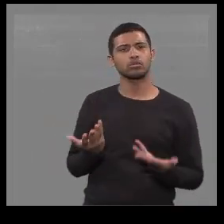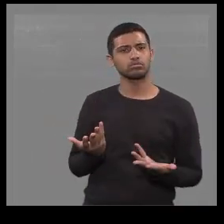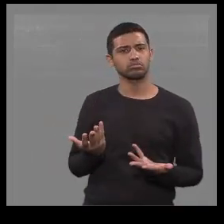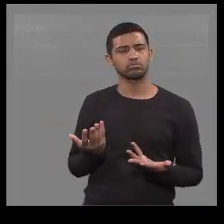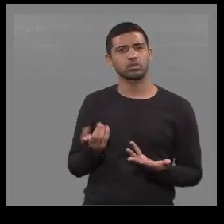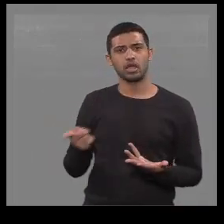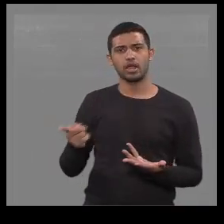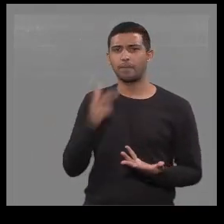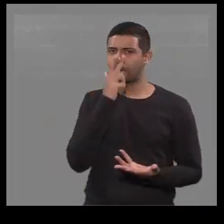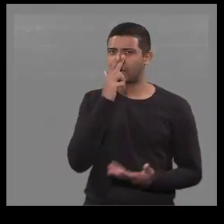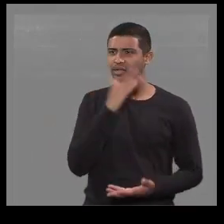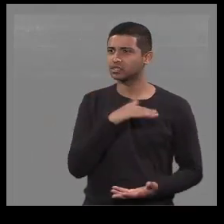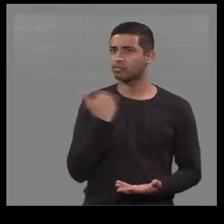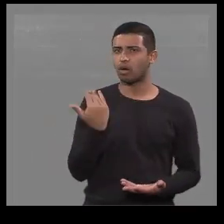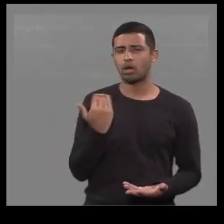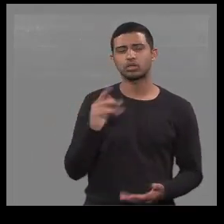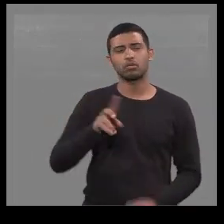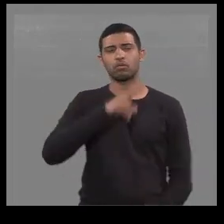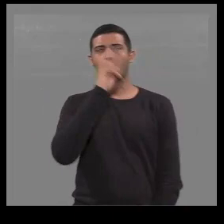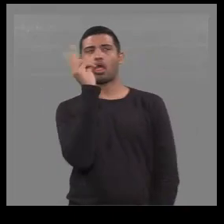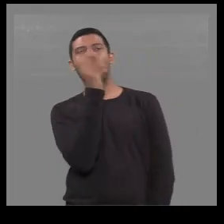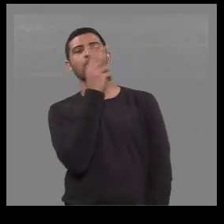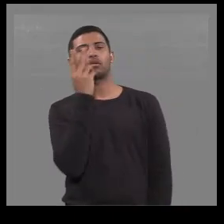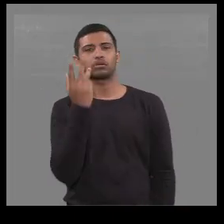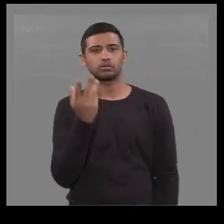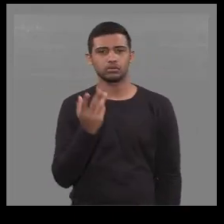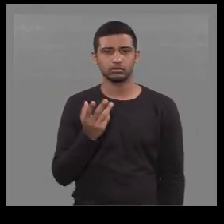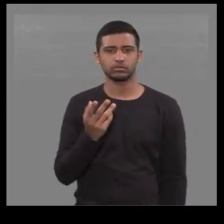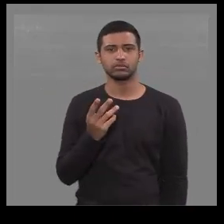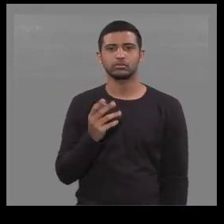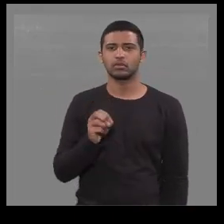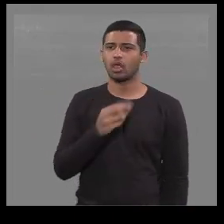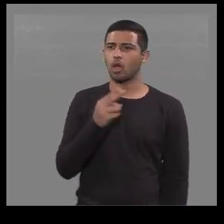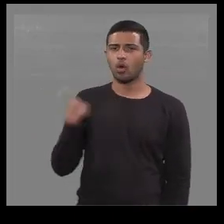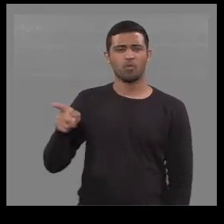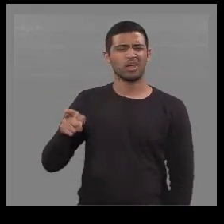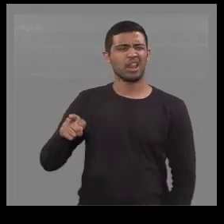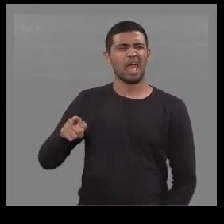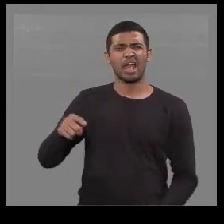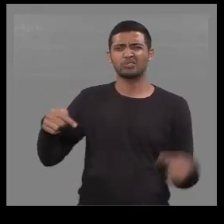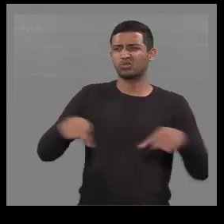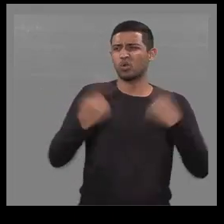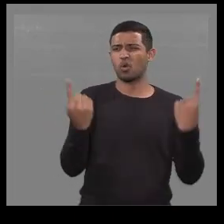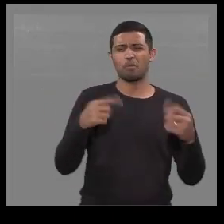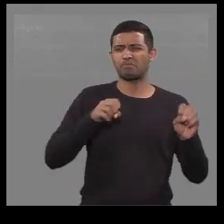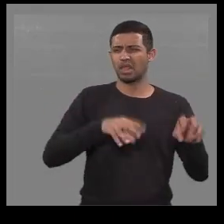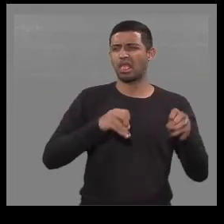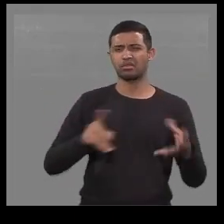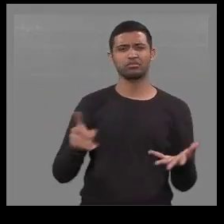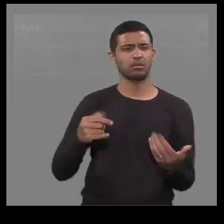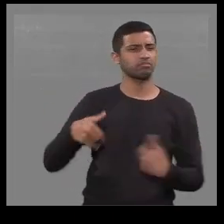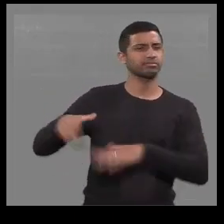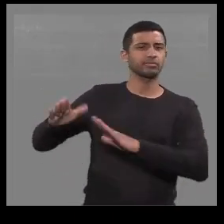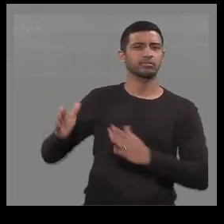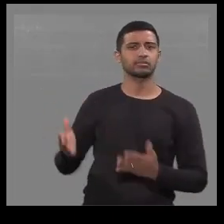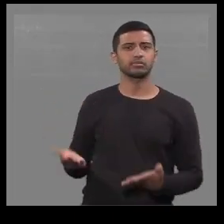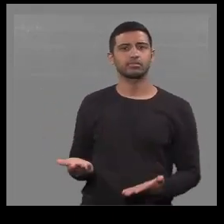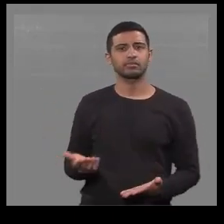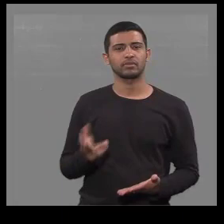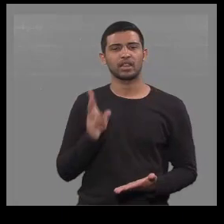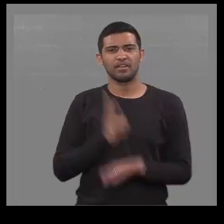negro? Está morto. Esse homem negro está alcoolizado. Esse homem negro está fora do sistema